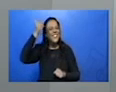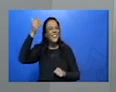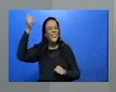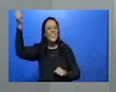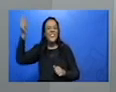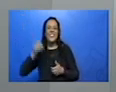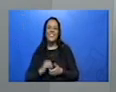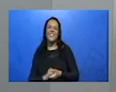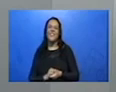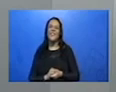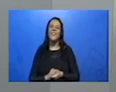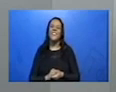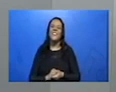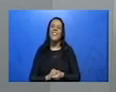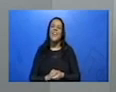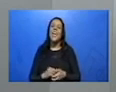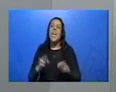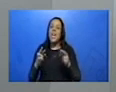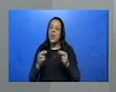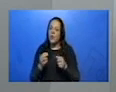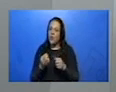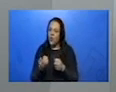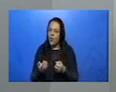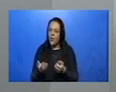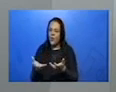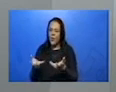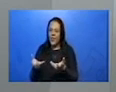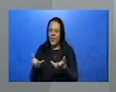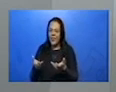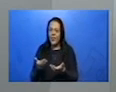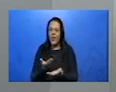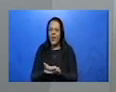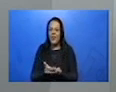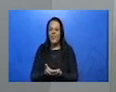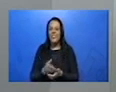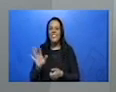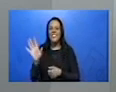tá? A gente aguarda as produções de vocês e eu vejo vocês numa próxima aula. Até mais!